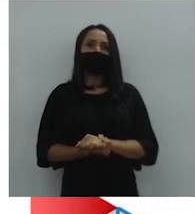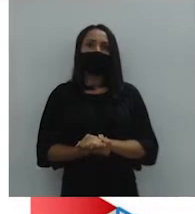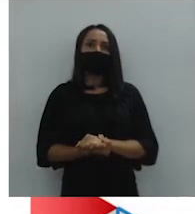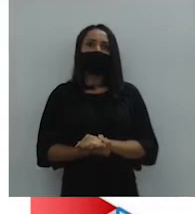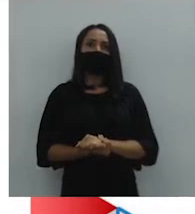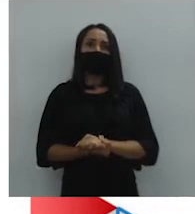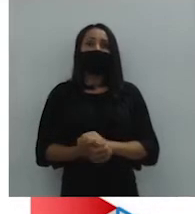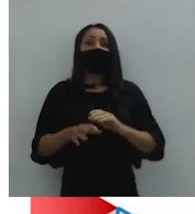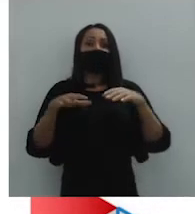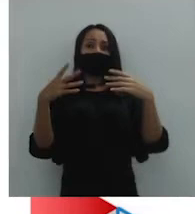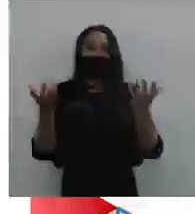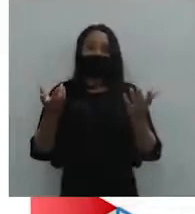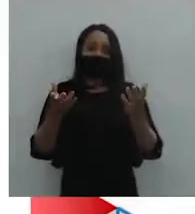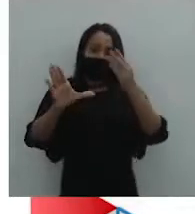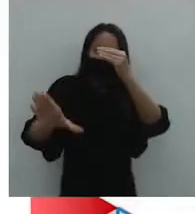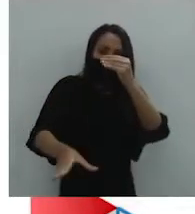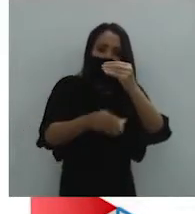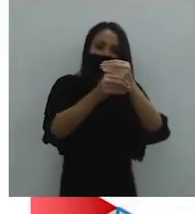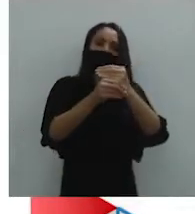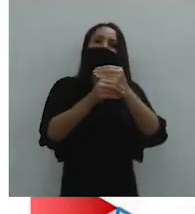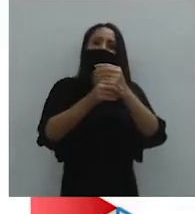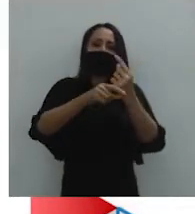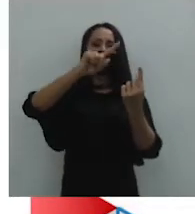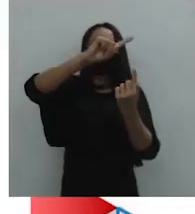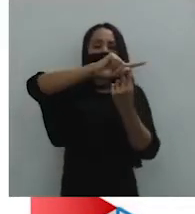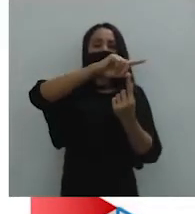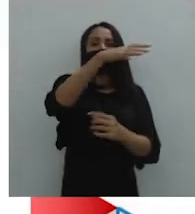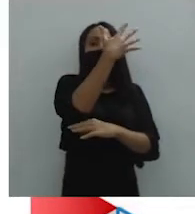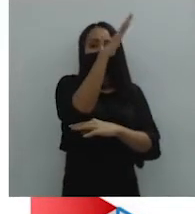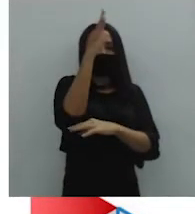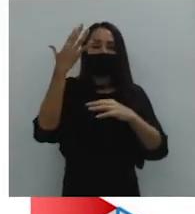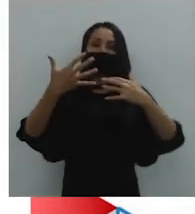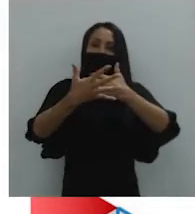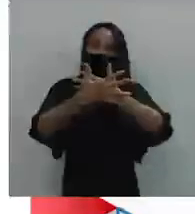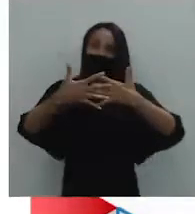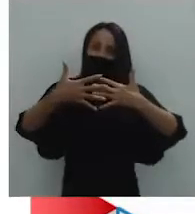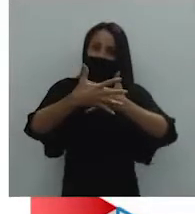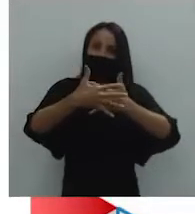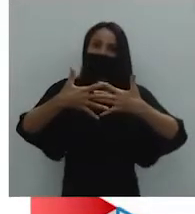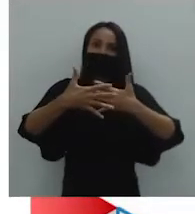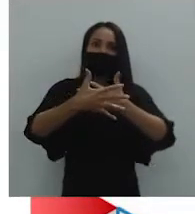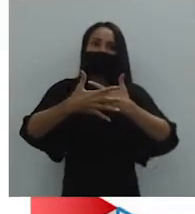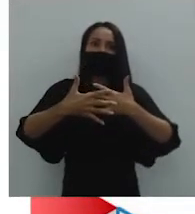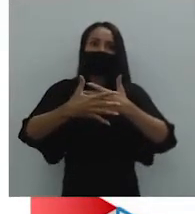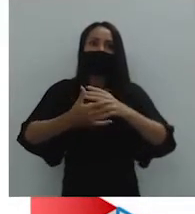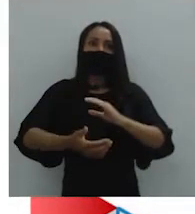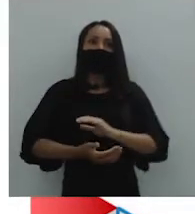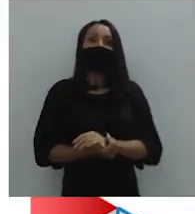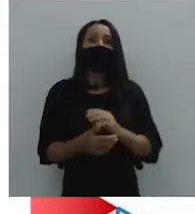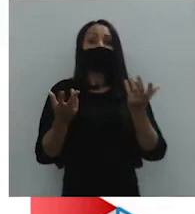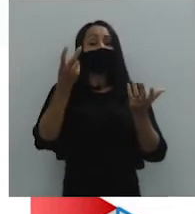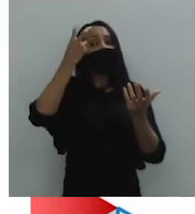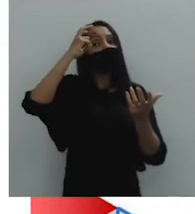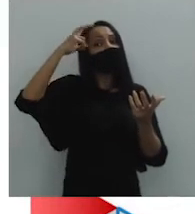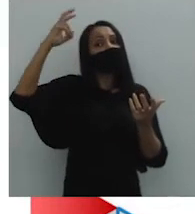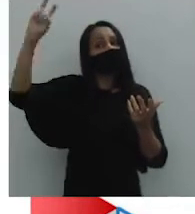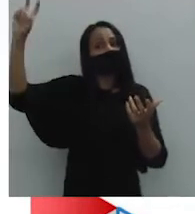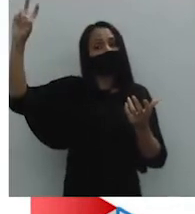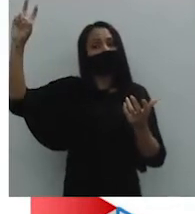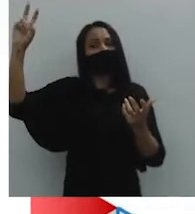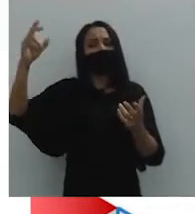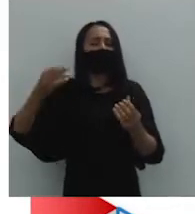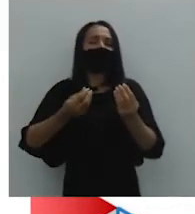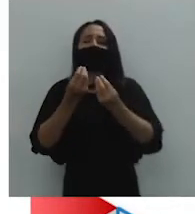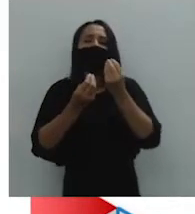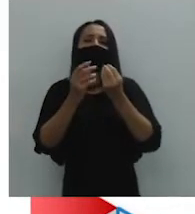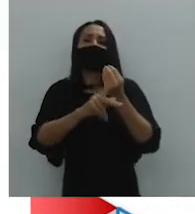Ainda dando complementação ao tipo de paisagem urbanizada, está a cultural. Como assim?